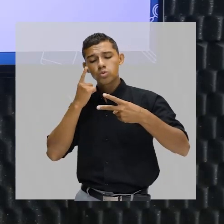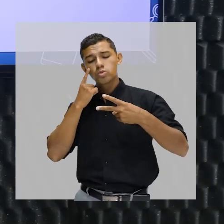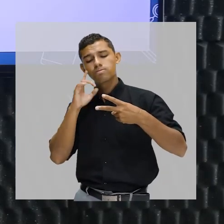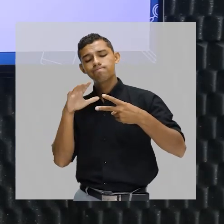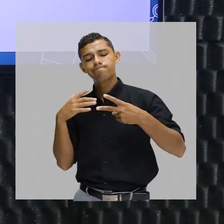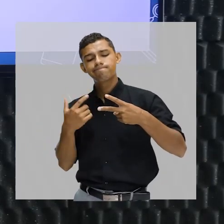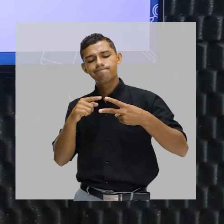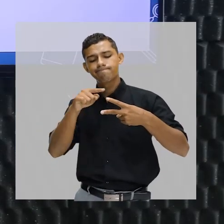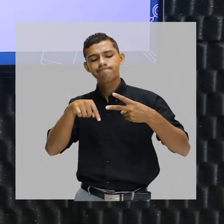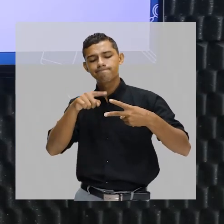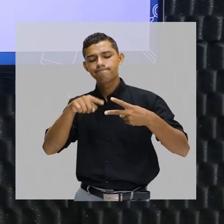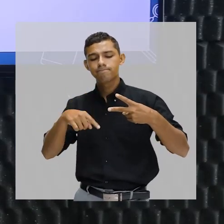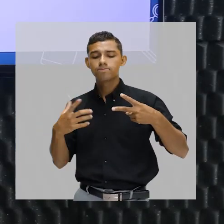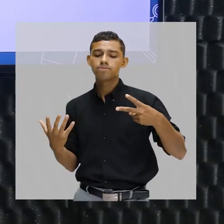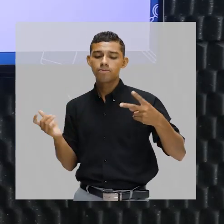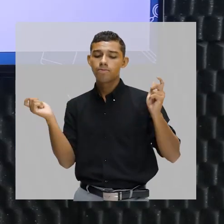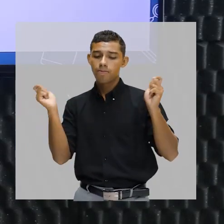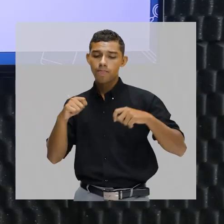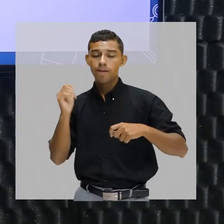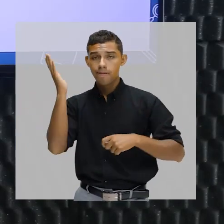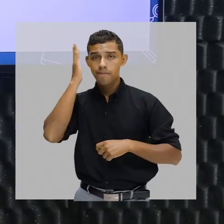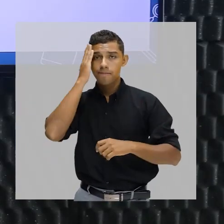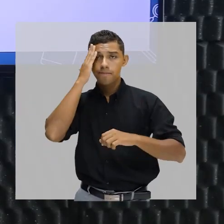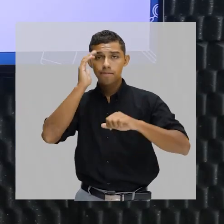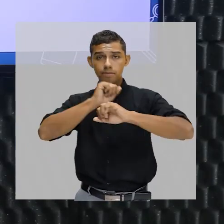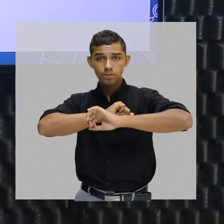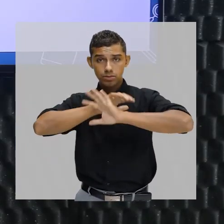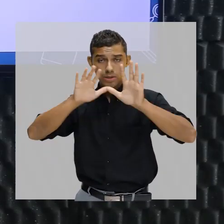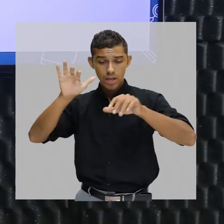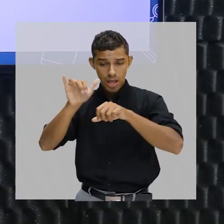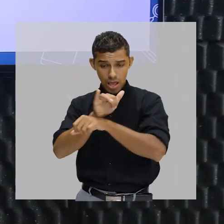Tá, ok? Esse é o caminho normal,